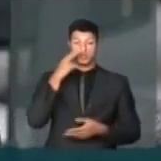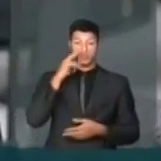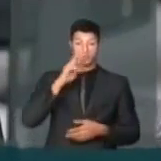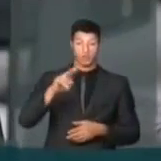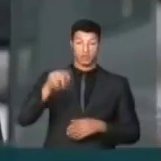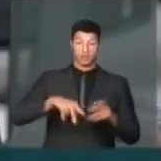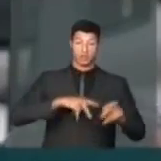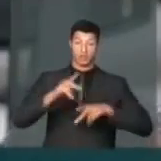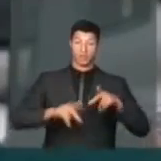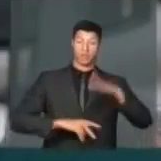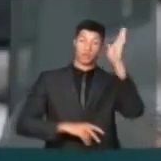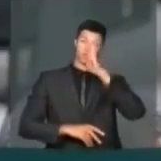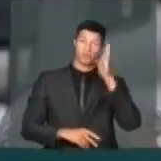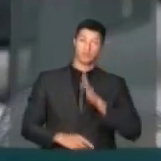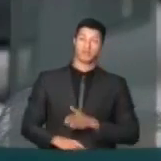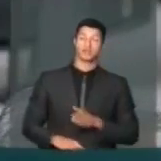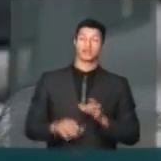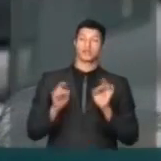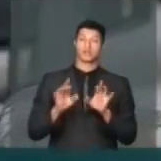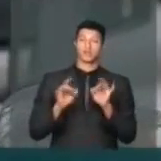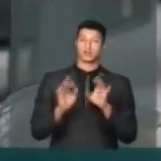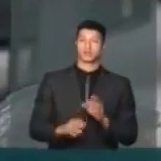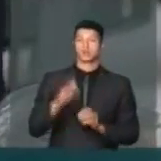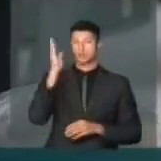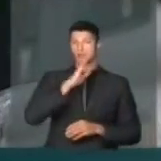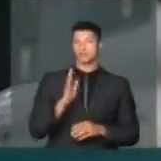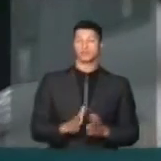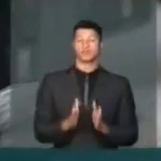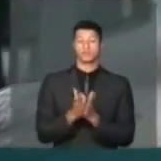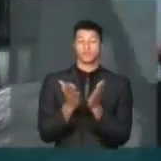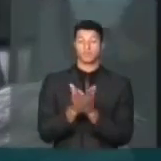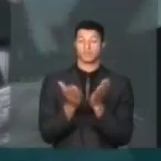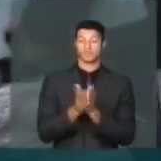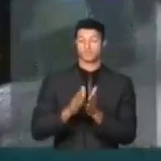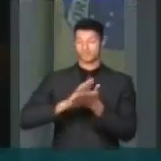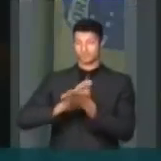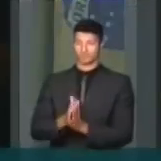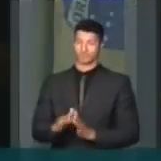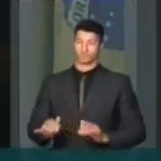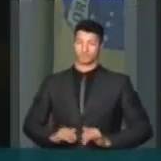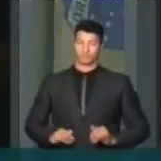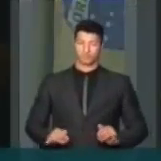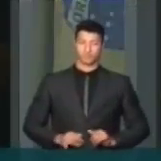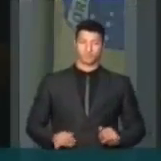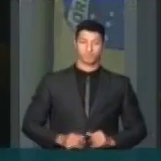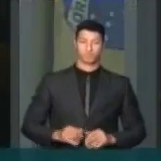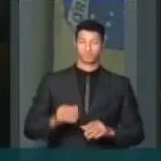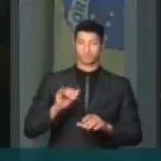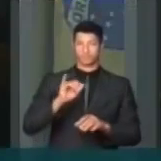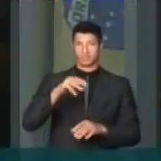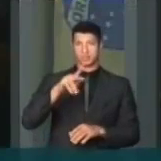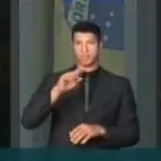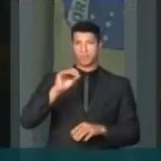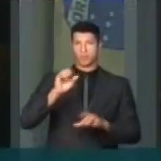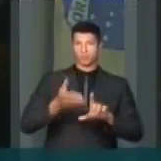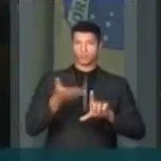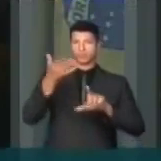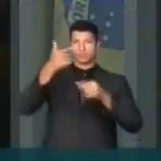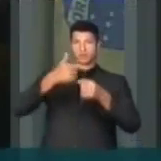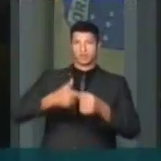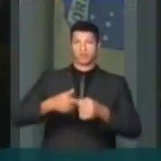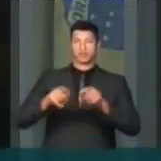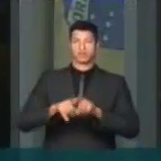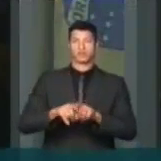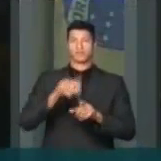é a população brasileira, especialmente a população mais pobre, sendo sacrificada. Aumento de impostos, aumento de